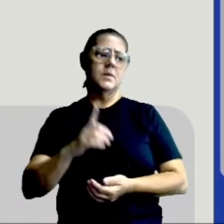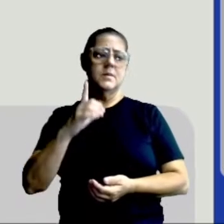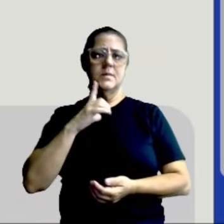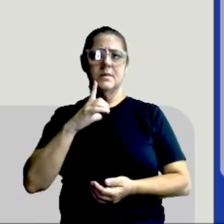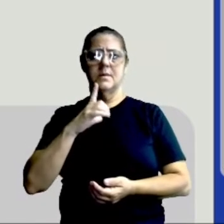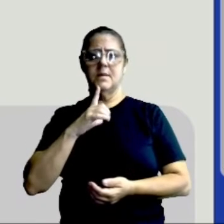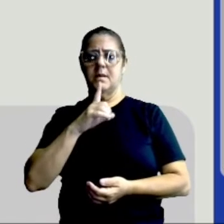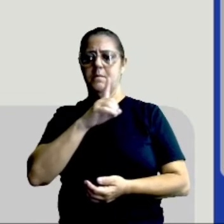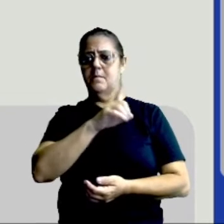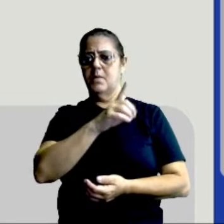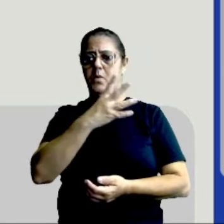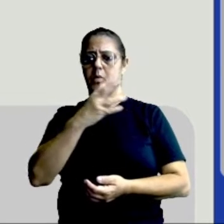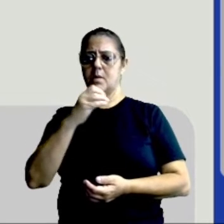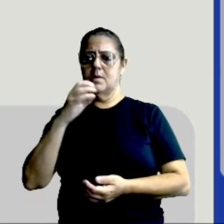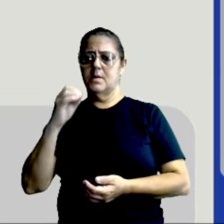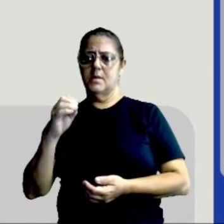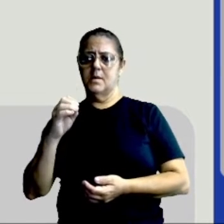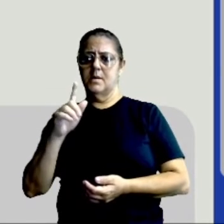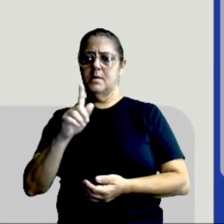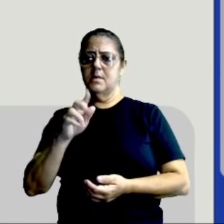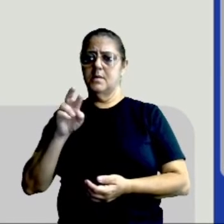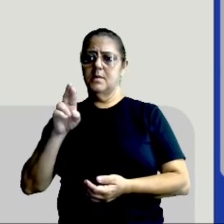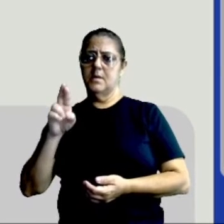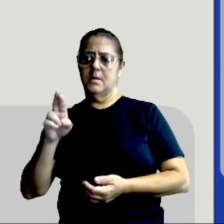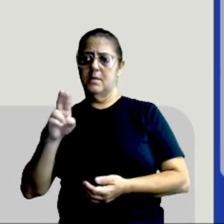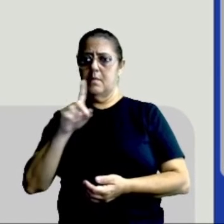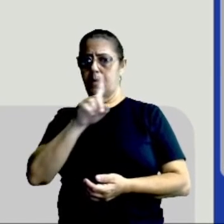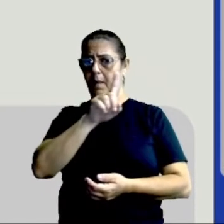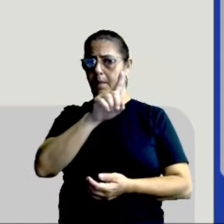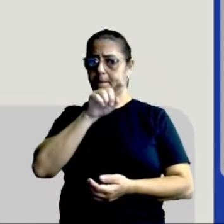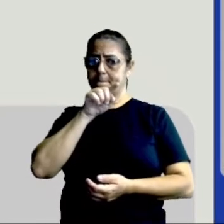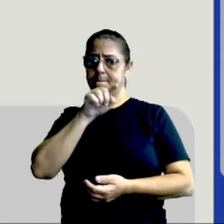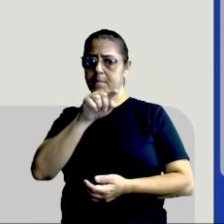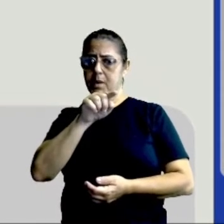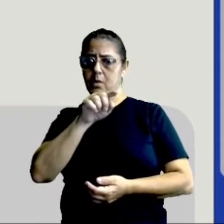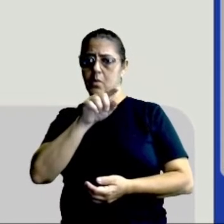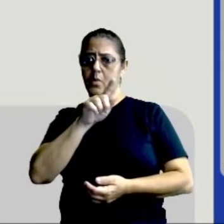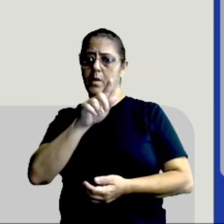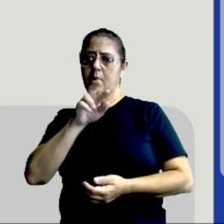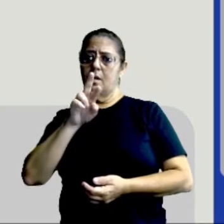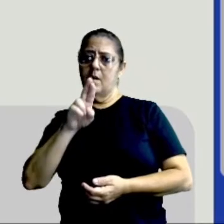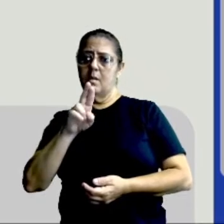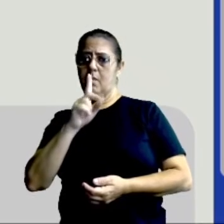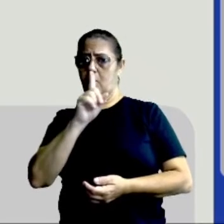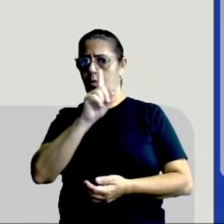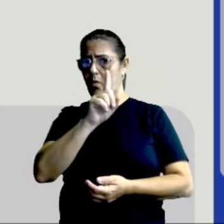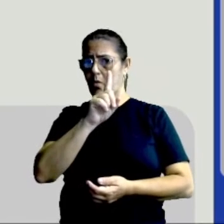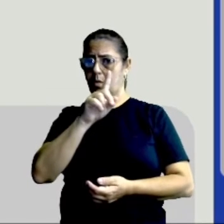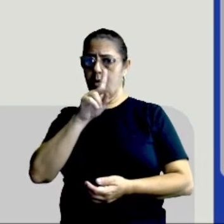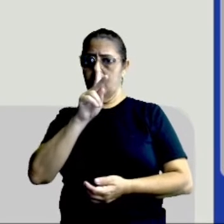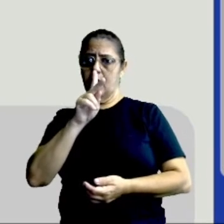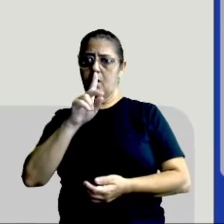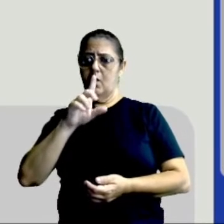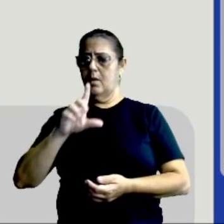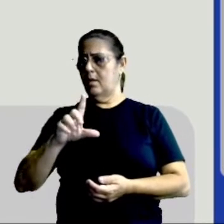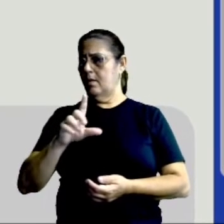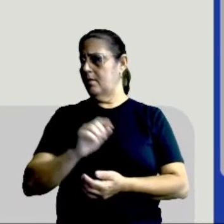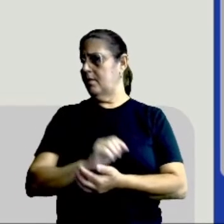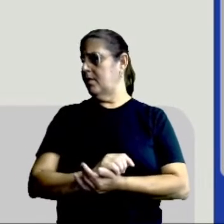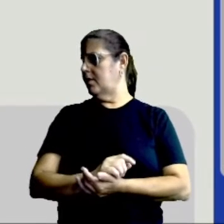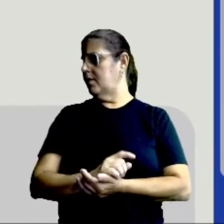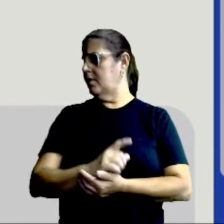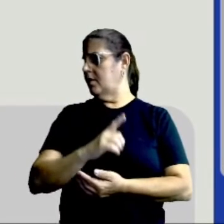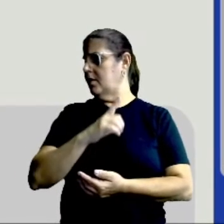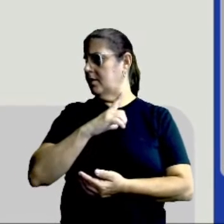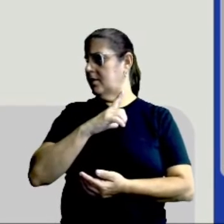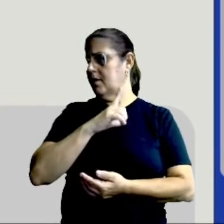aqui, ó, 1.400 gramas, 1.000 gramas já vai ser 1 quilograma. Então, no caso aqui, a gente tem